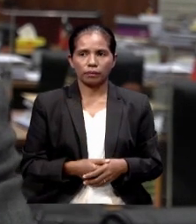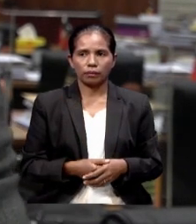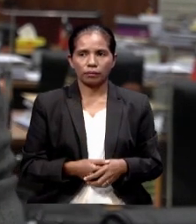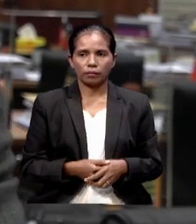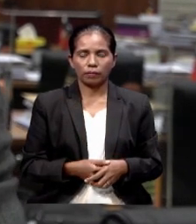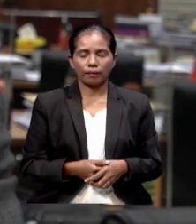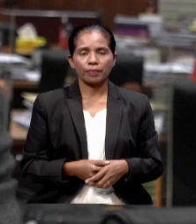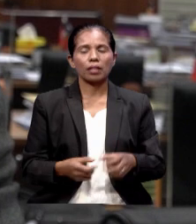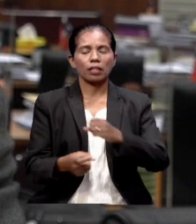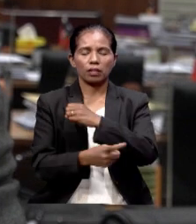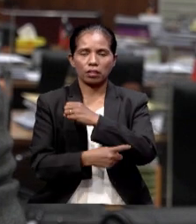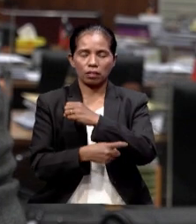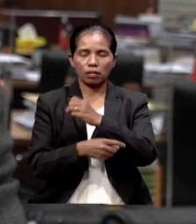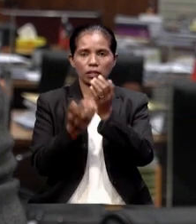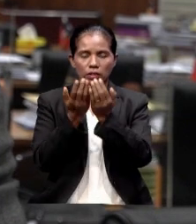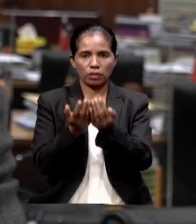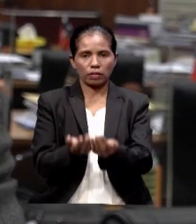Né sanção de né grave.